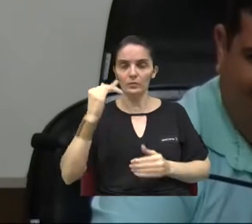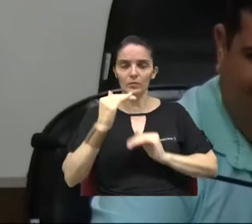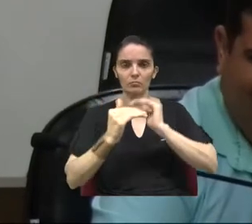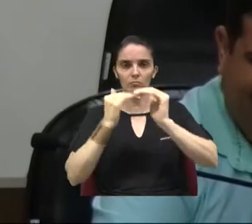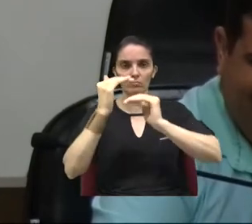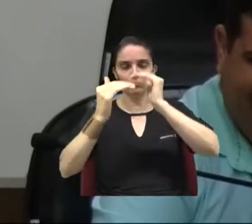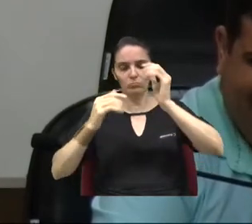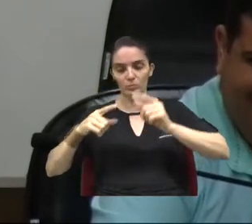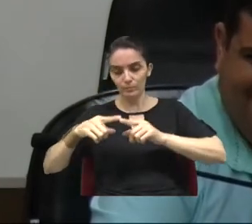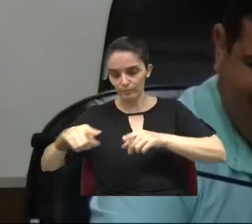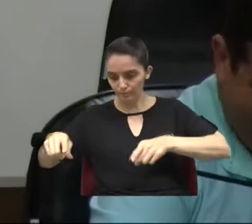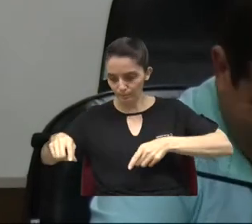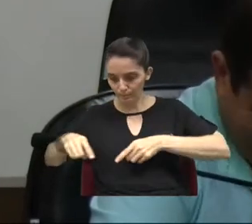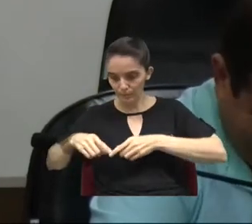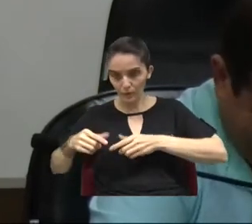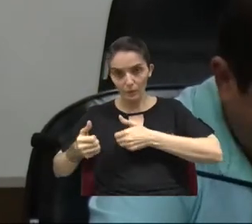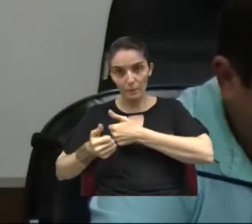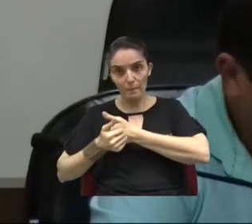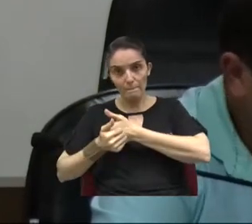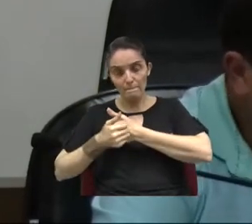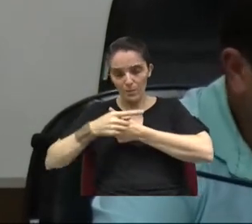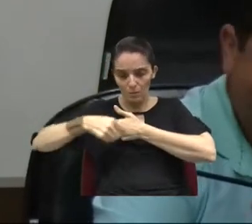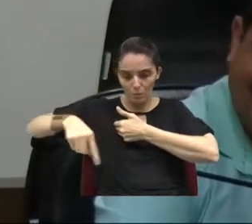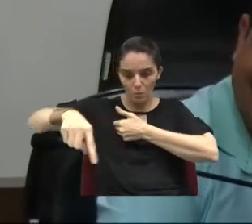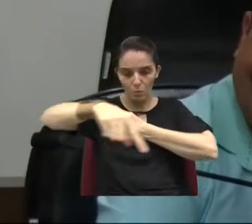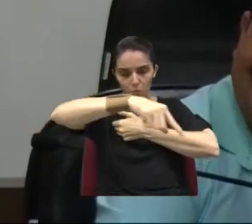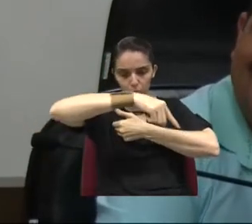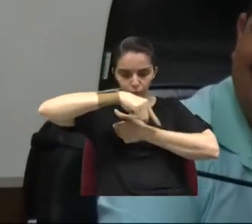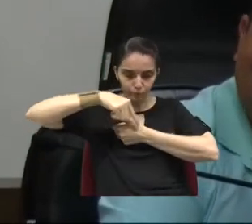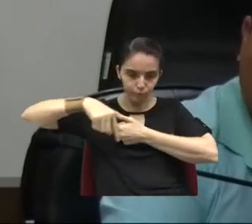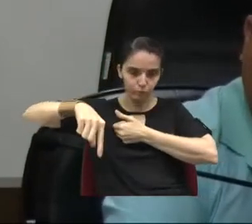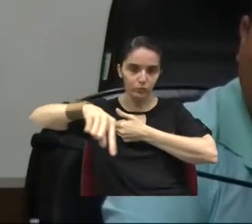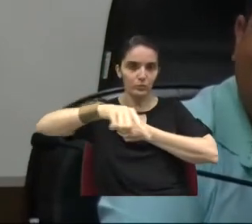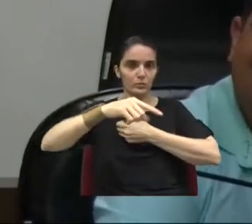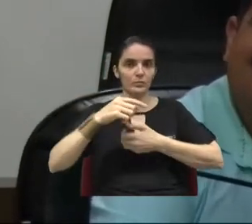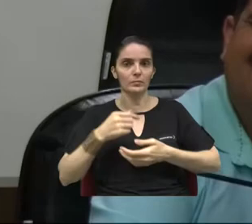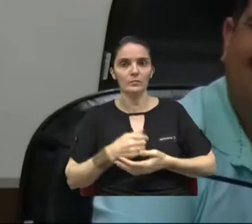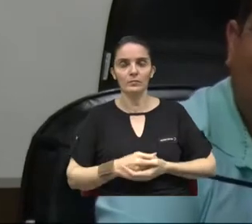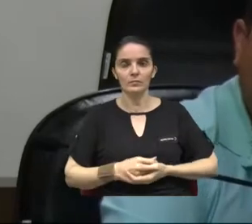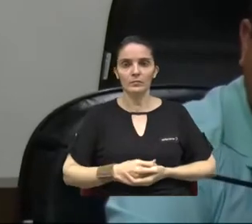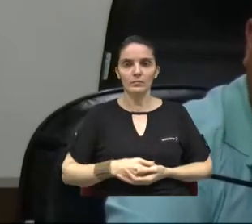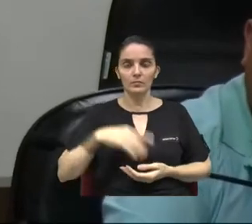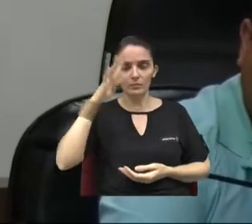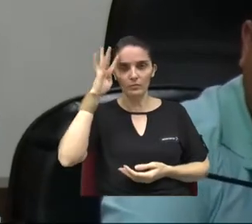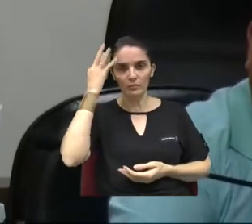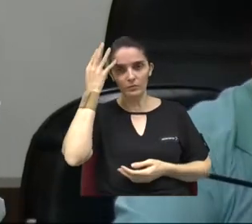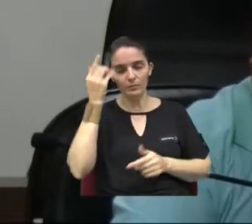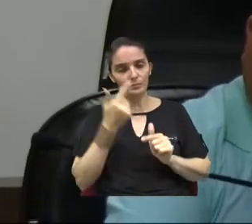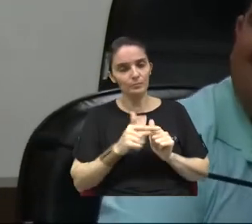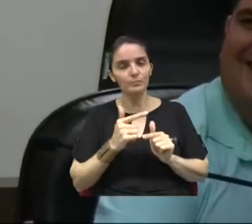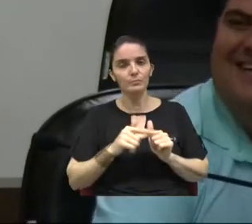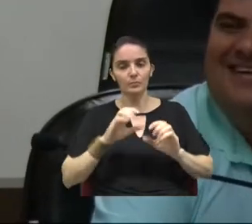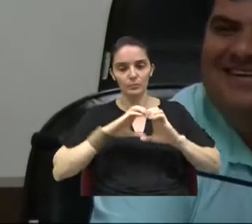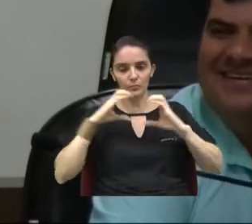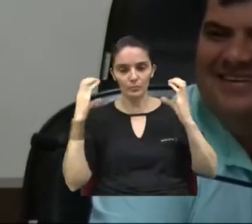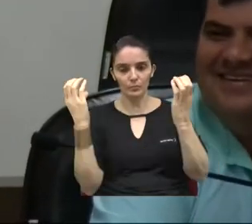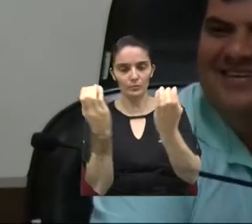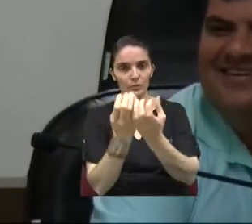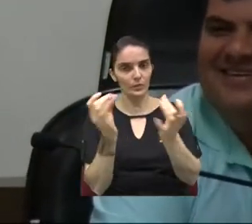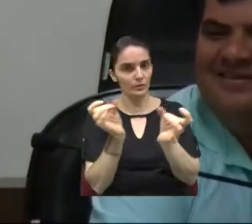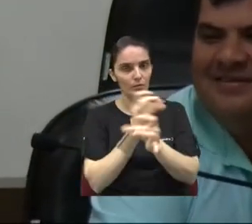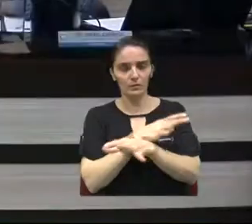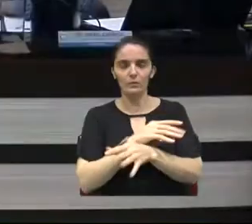daquele pedaço ali perto do anel viário, e também resolvamos de vez aquele problema do Limeirão. Obrigado, senhor